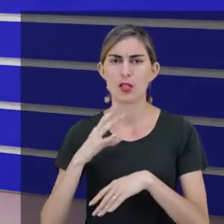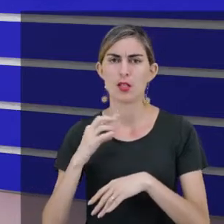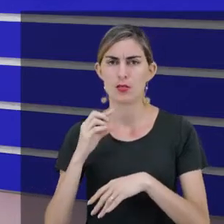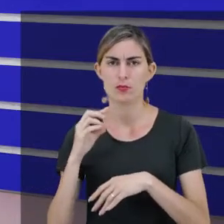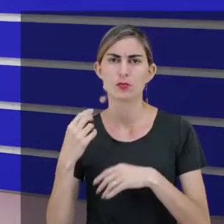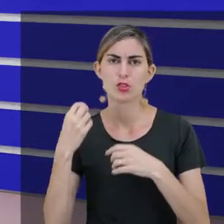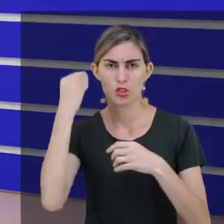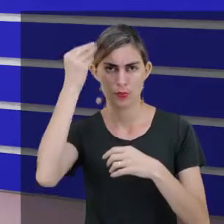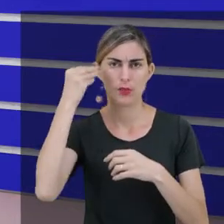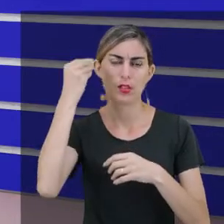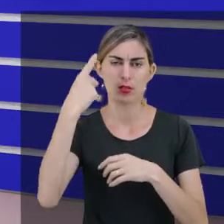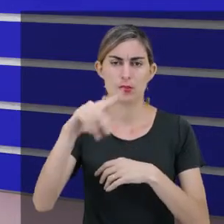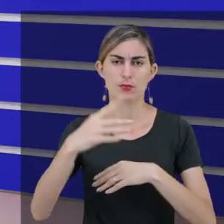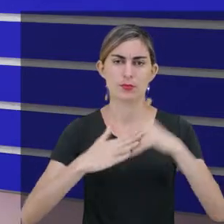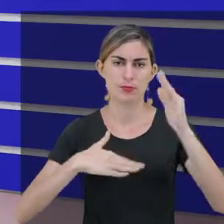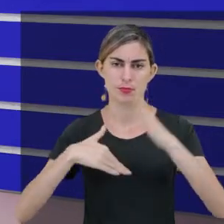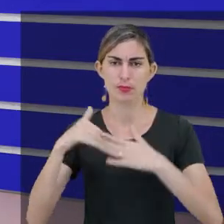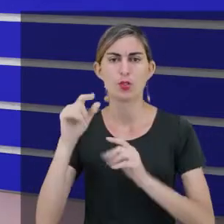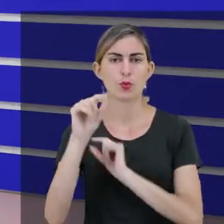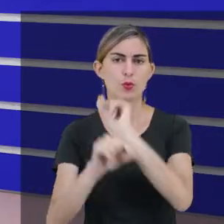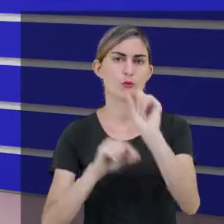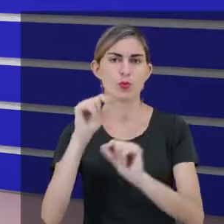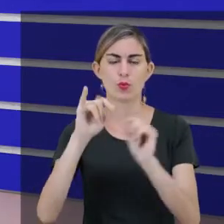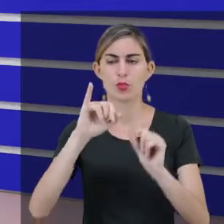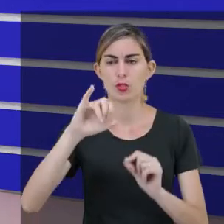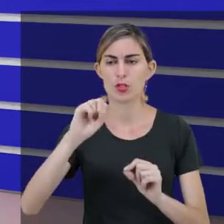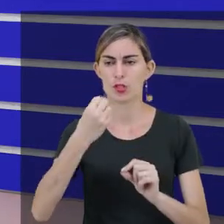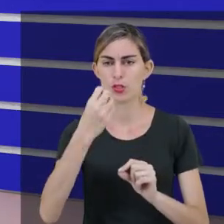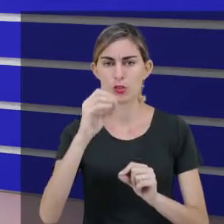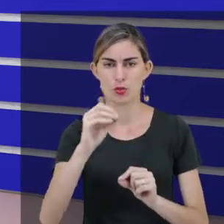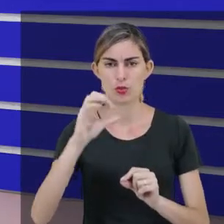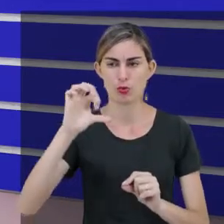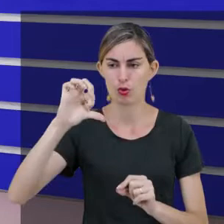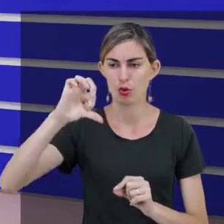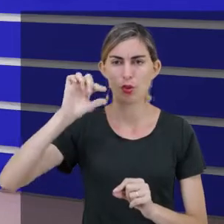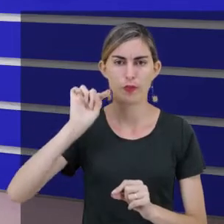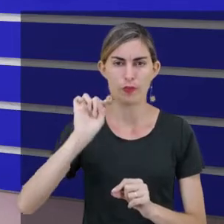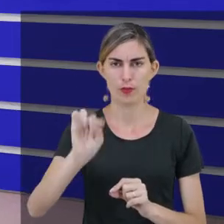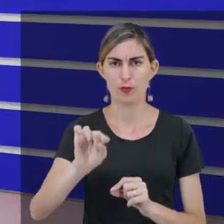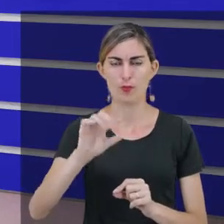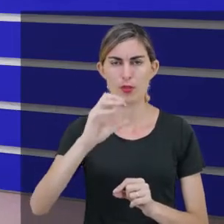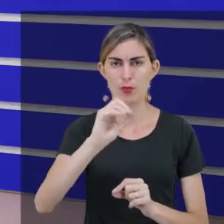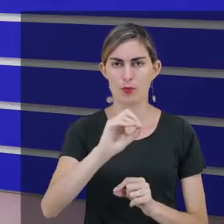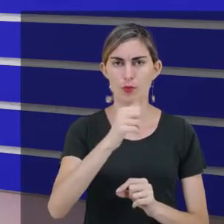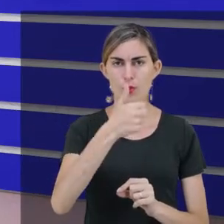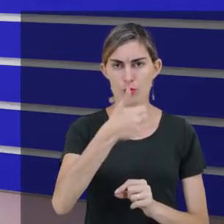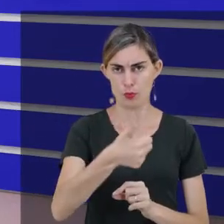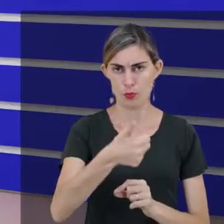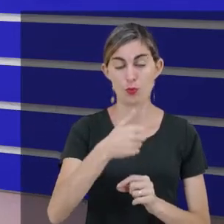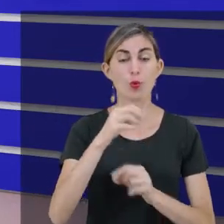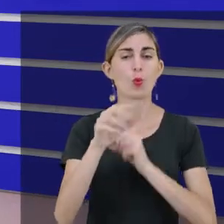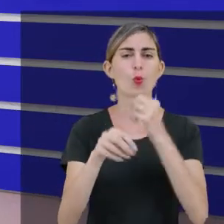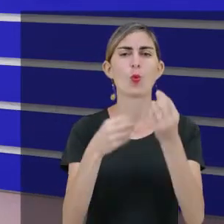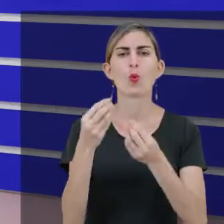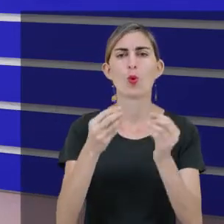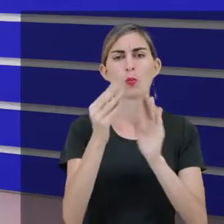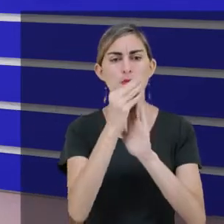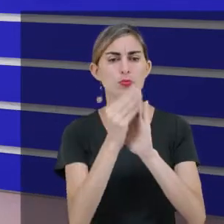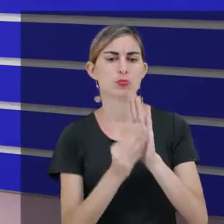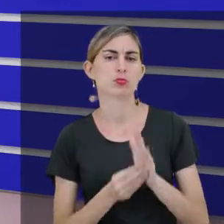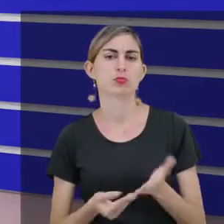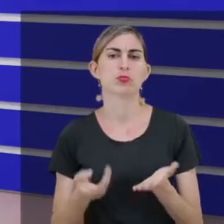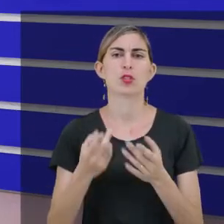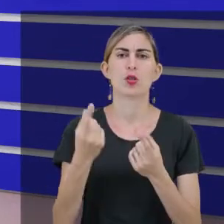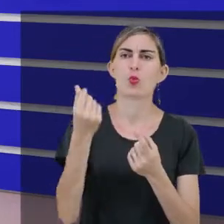da experiência dele na prática do que é a ISO 9001, como implantá-la, quais são os caminhos,